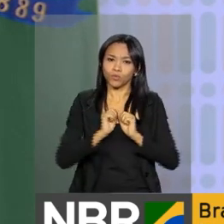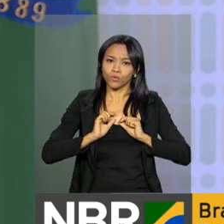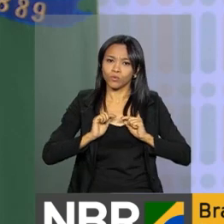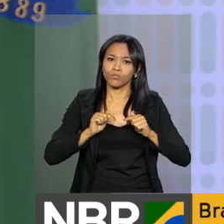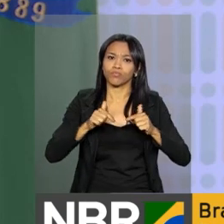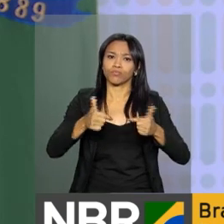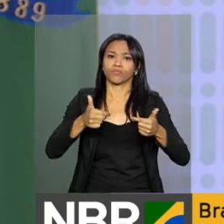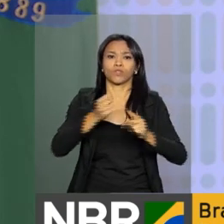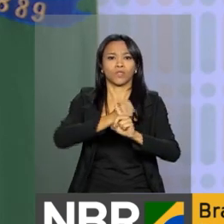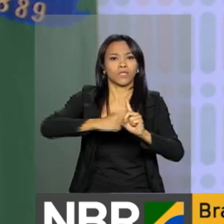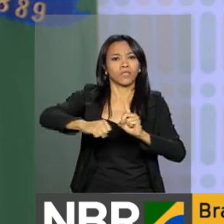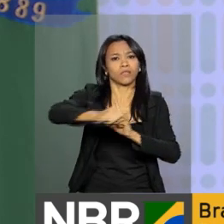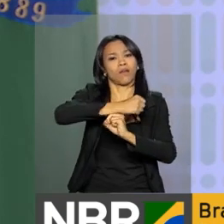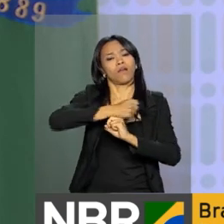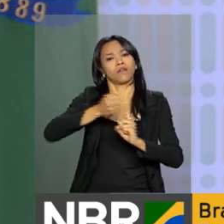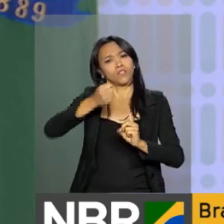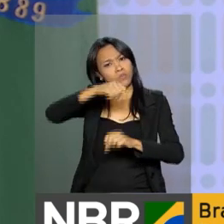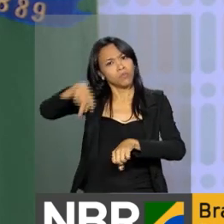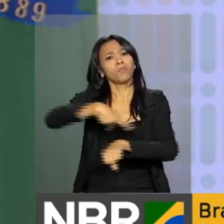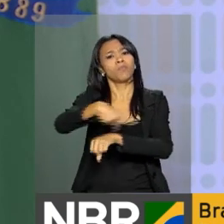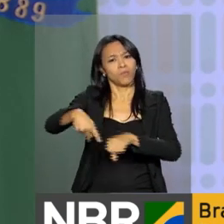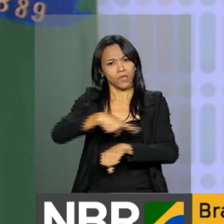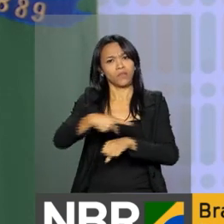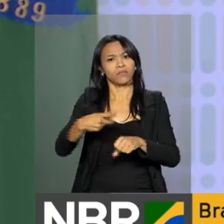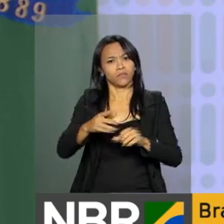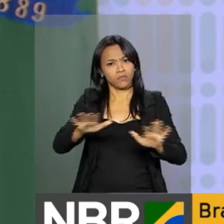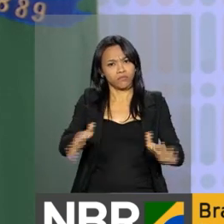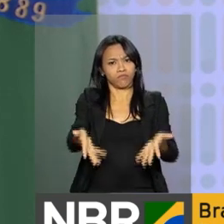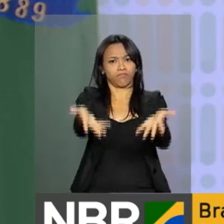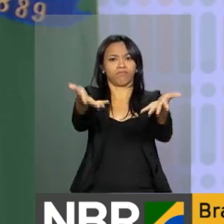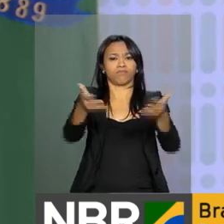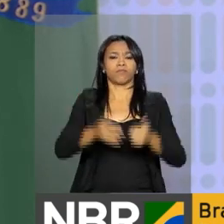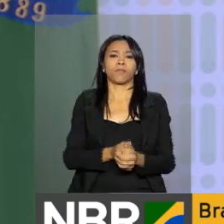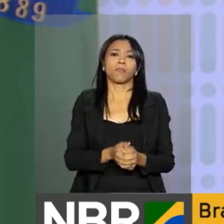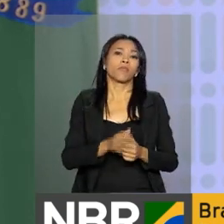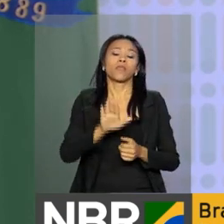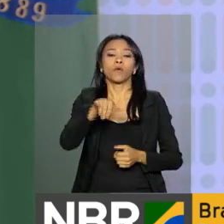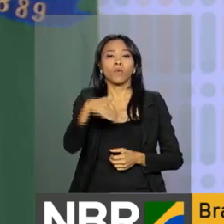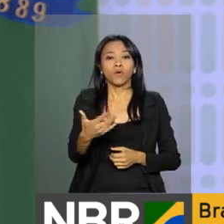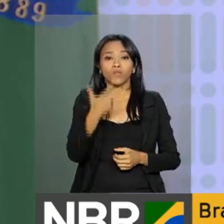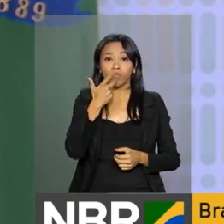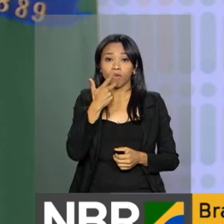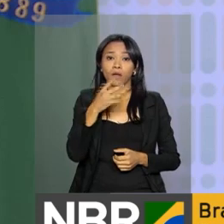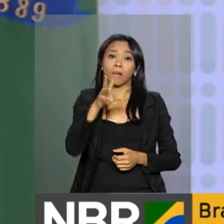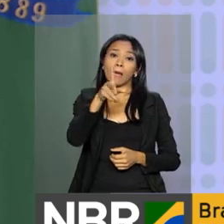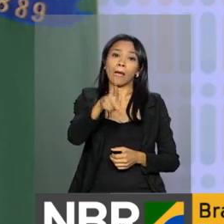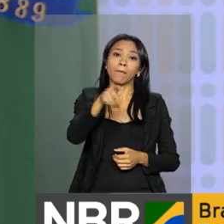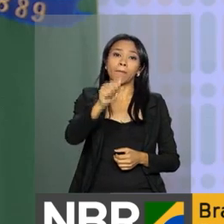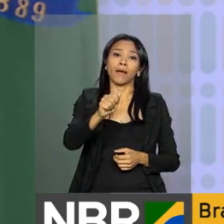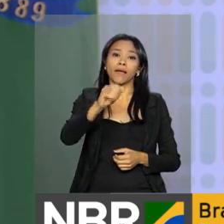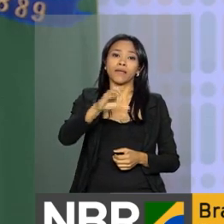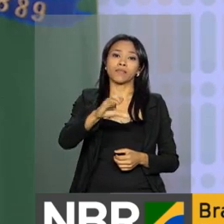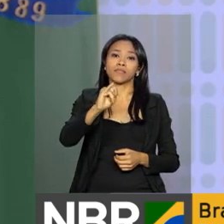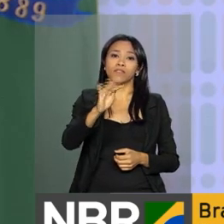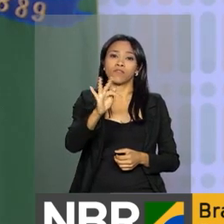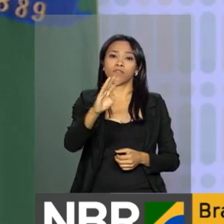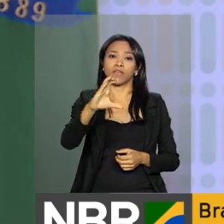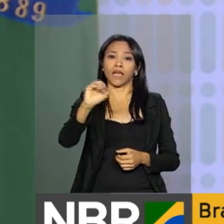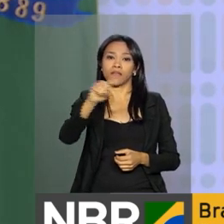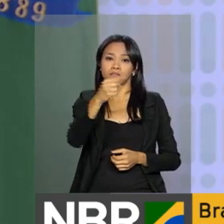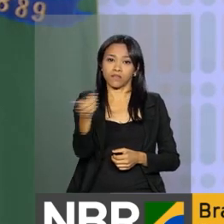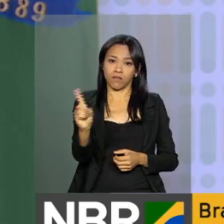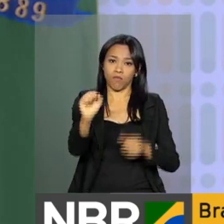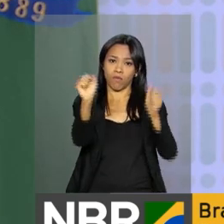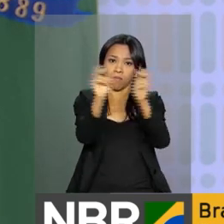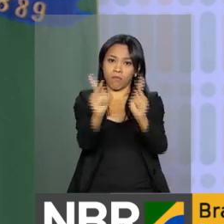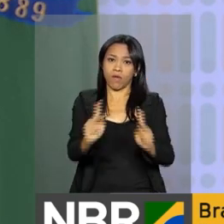sociedade, como país. Aliás, quando prego a pacificação nacional, é nisto